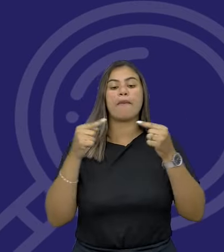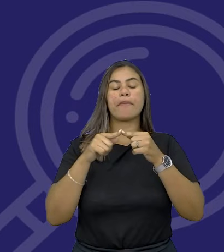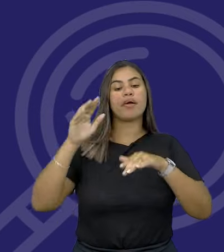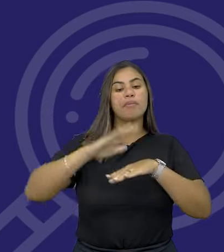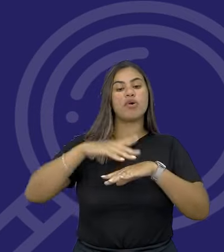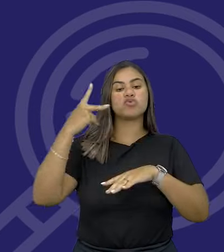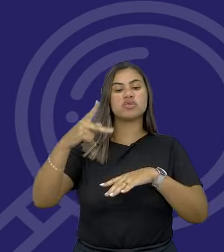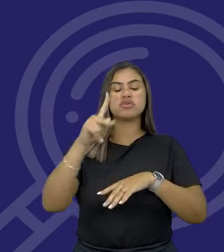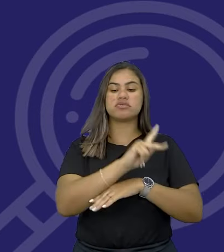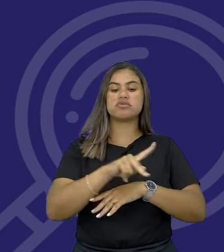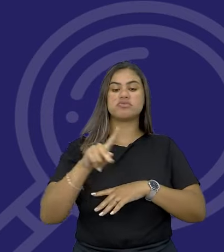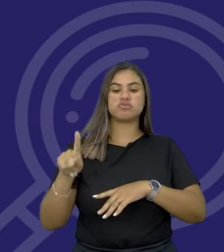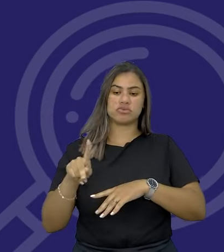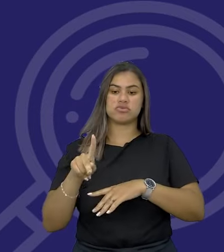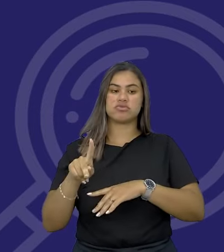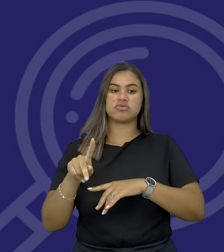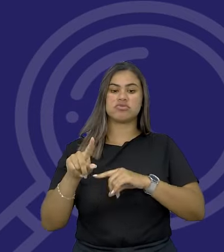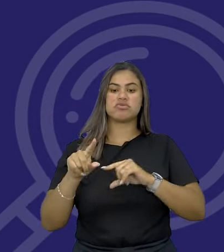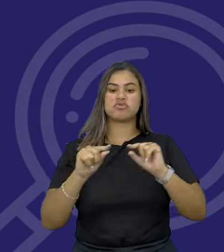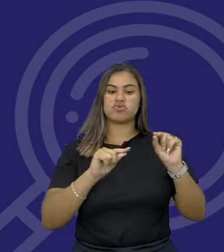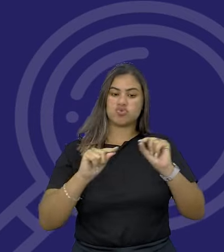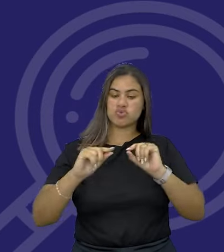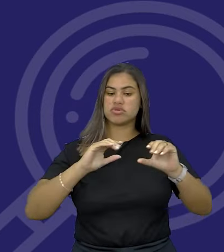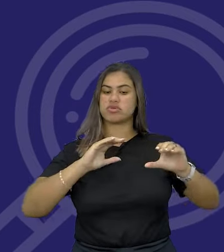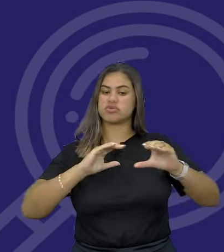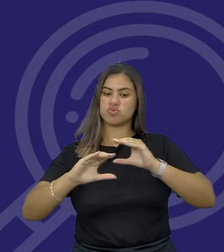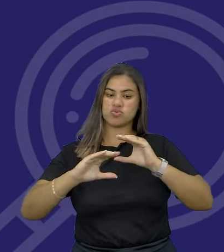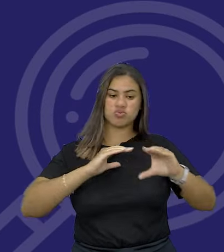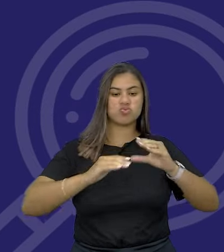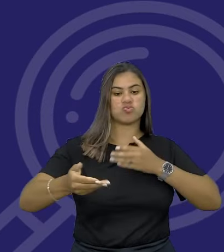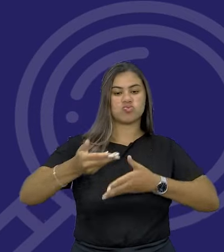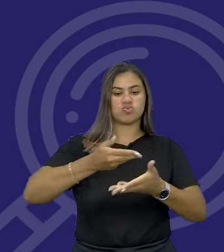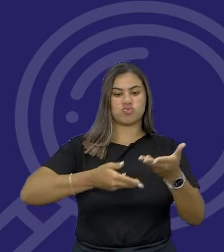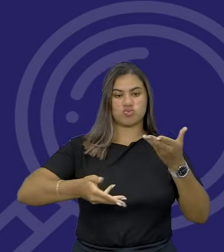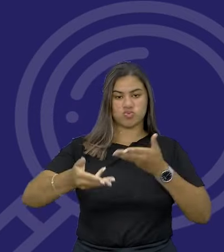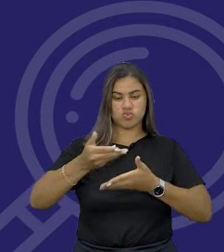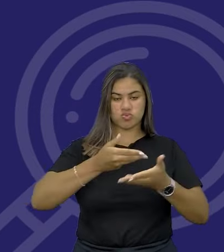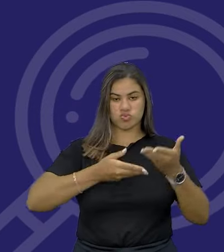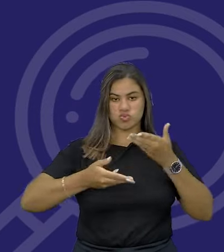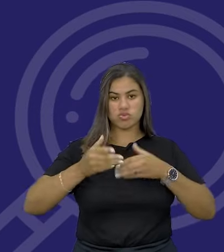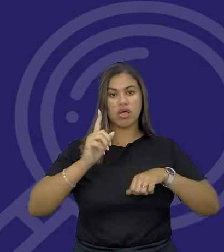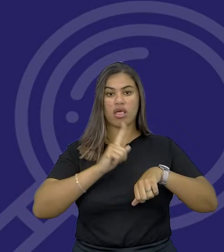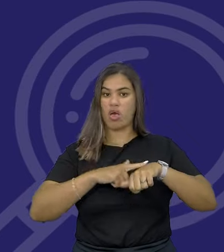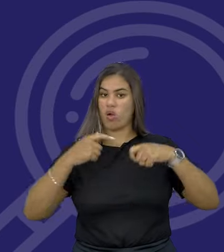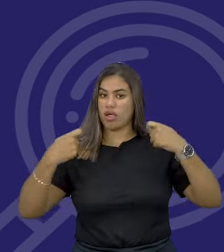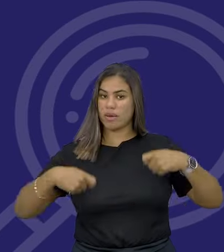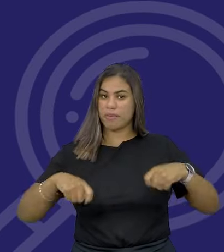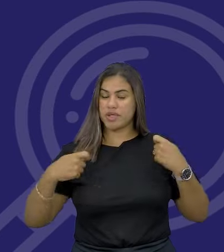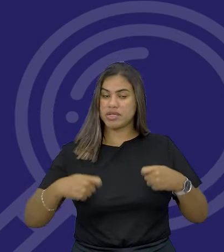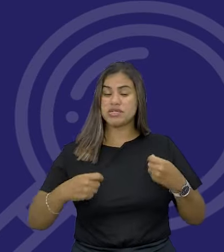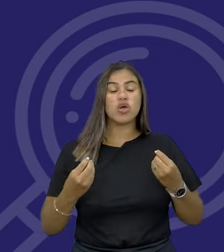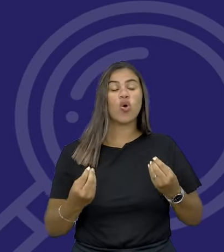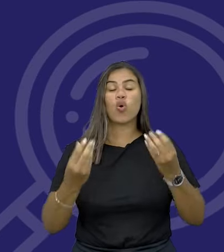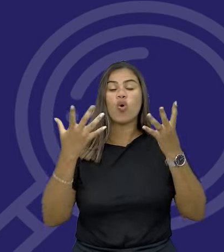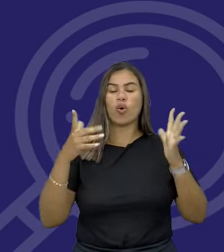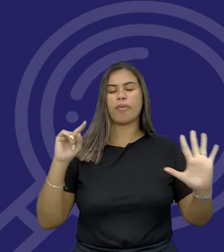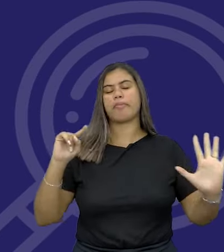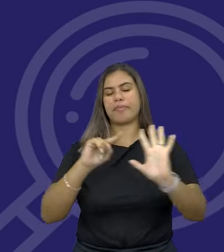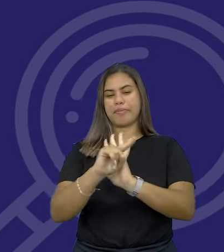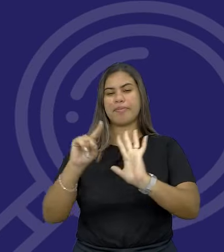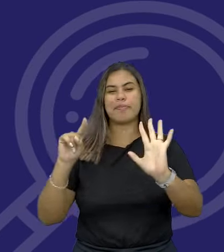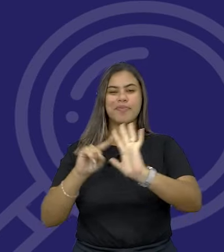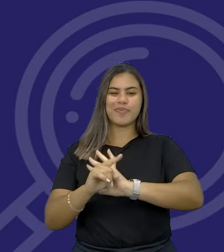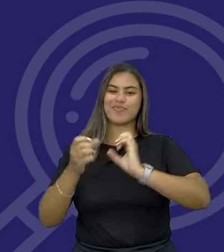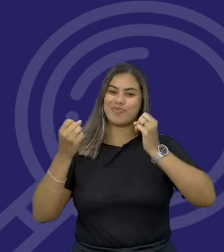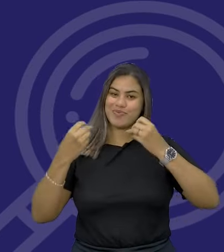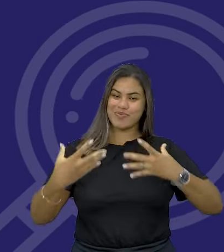professor, né, com a orientação, com a mediação, sempre que necessário, fazendo boas perguntas,